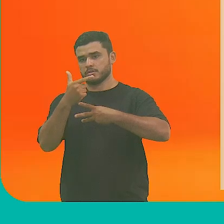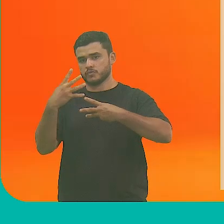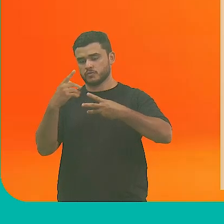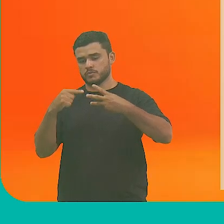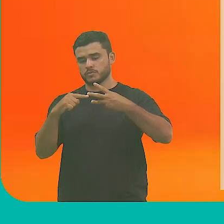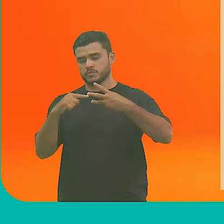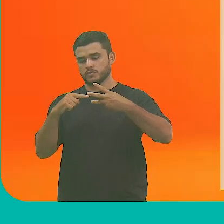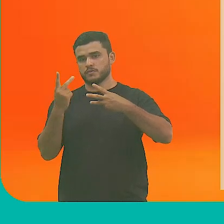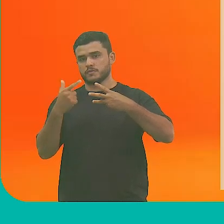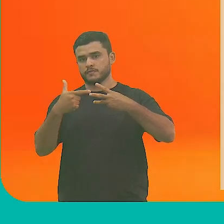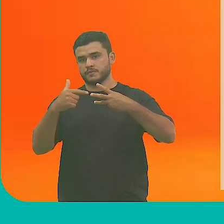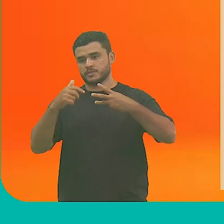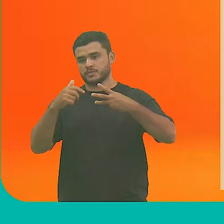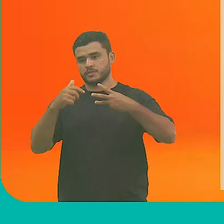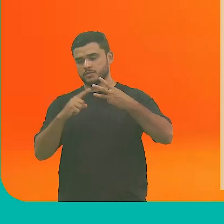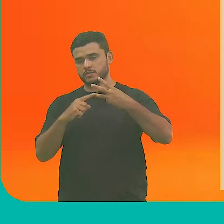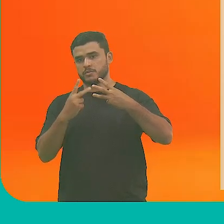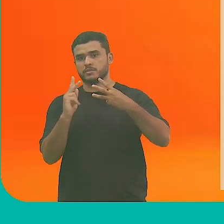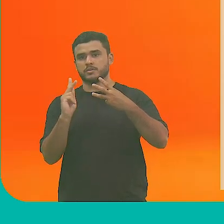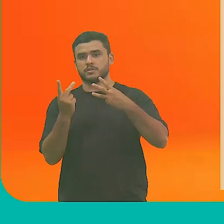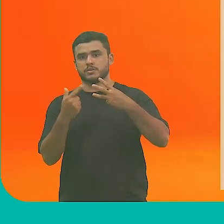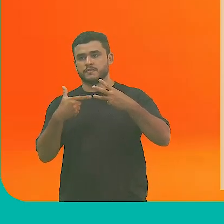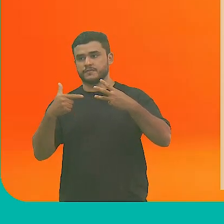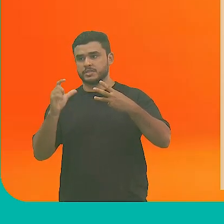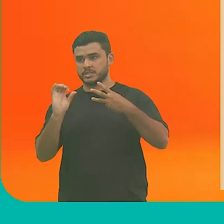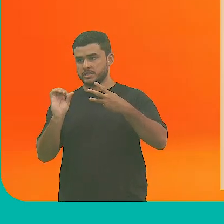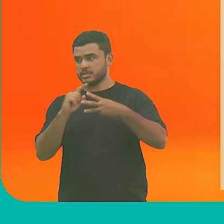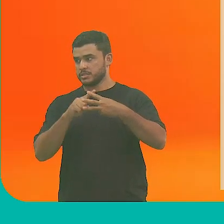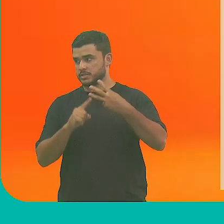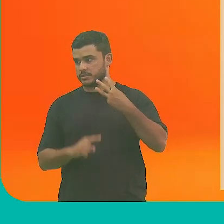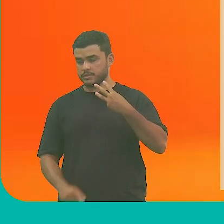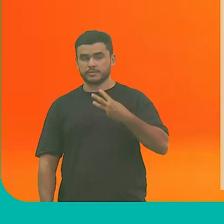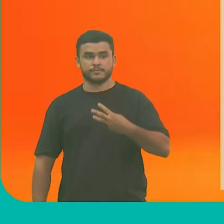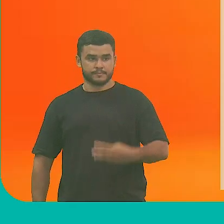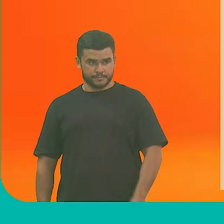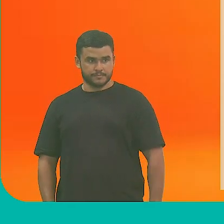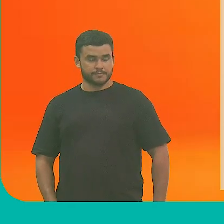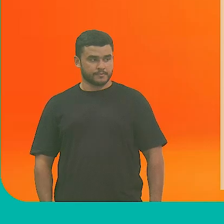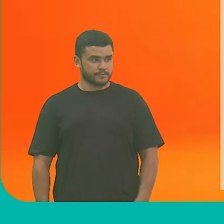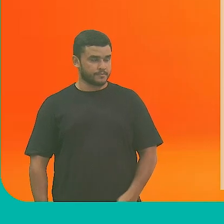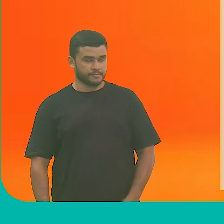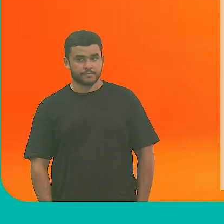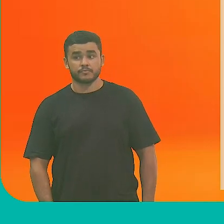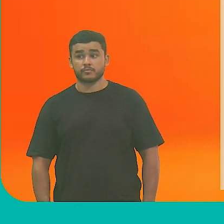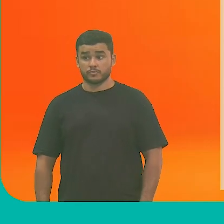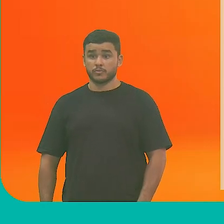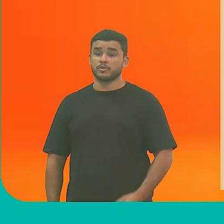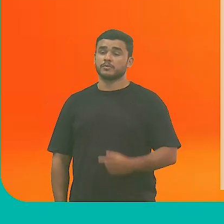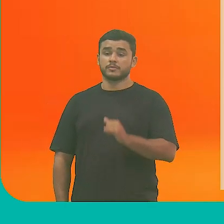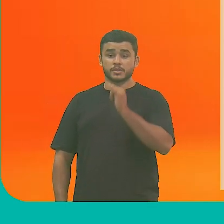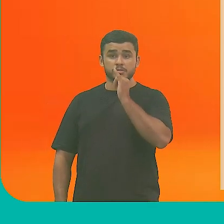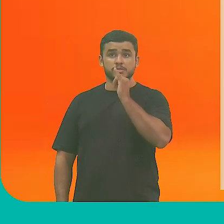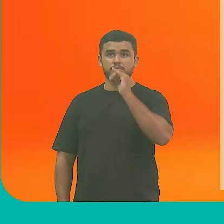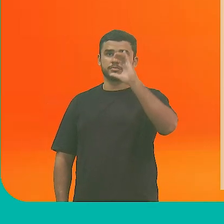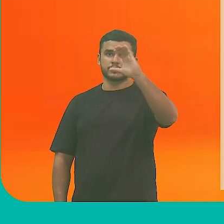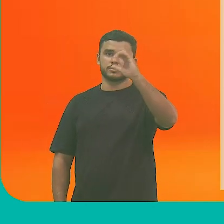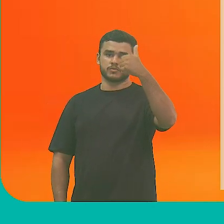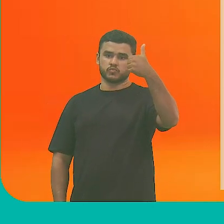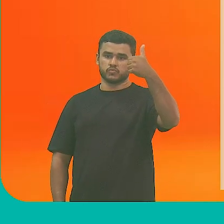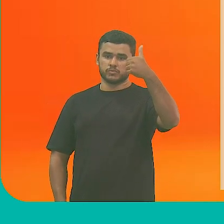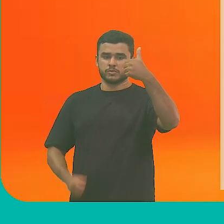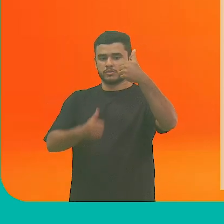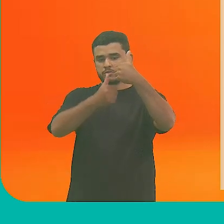24, 25 e 26. A competência 1, por exemplo, ela tem 5 habilidades.